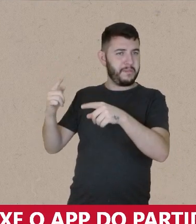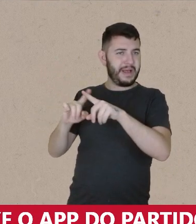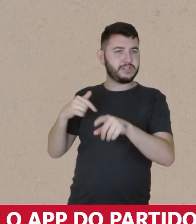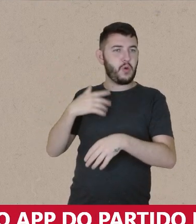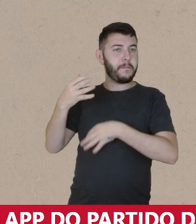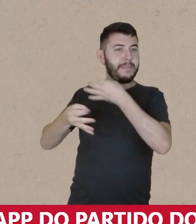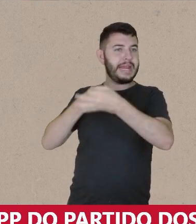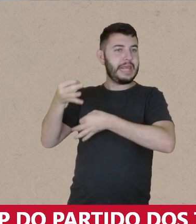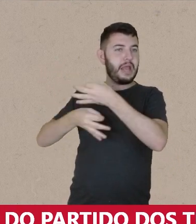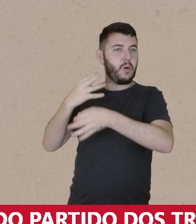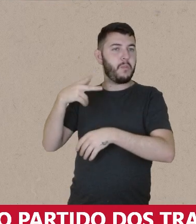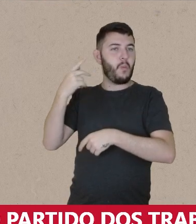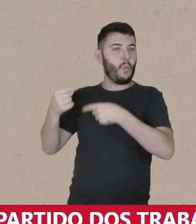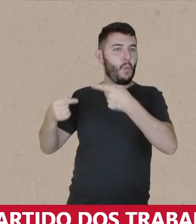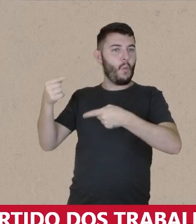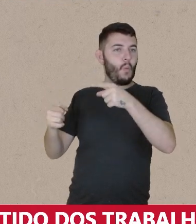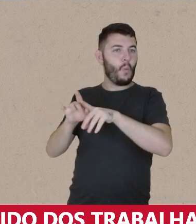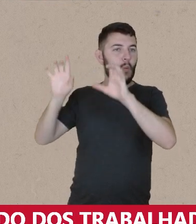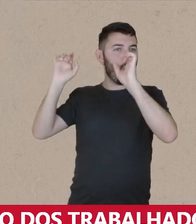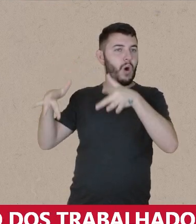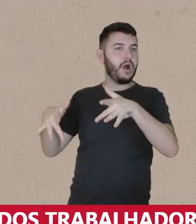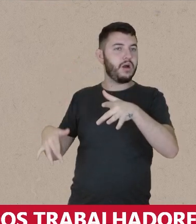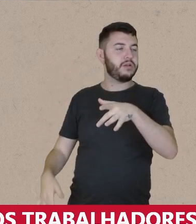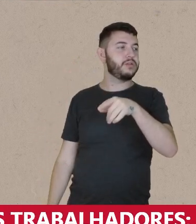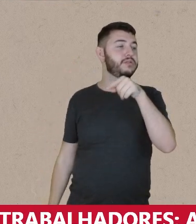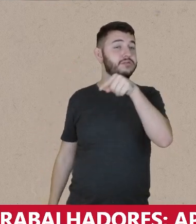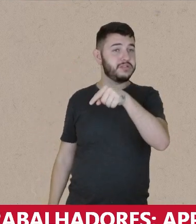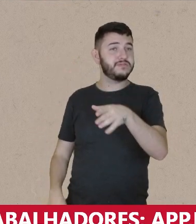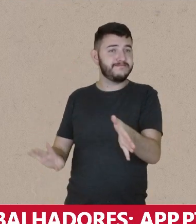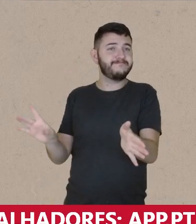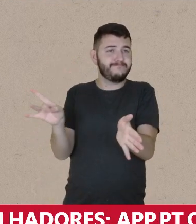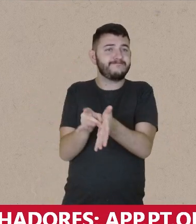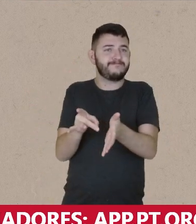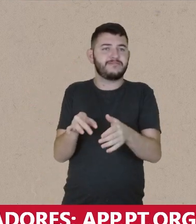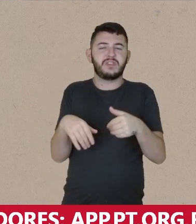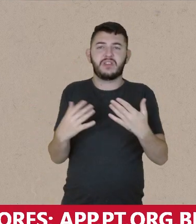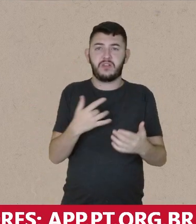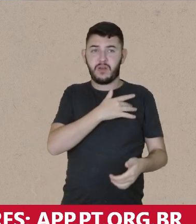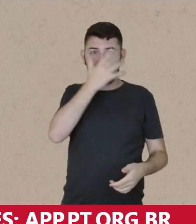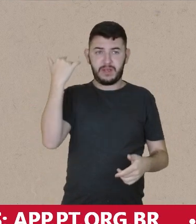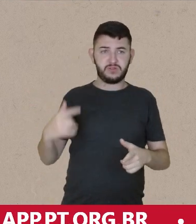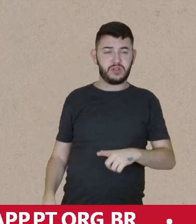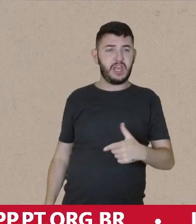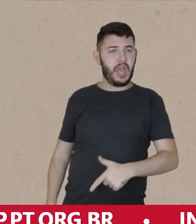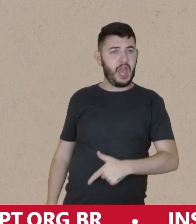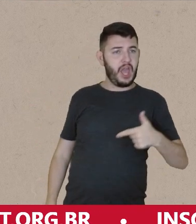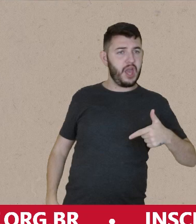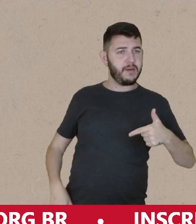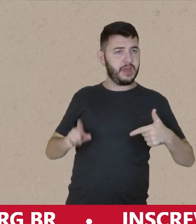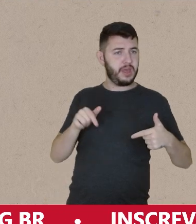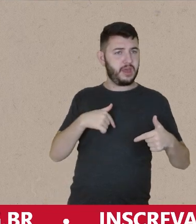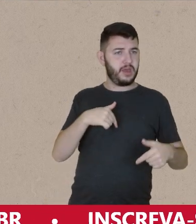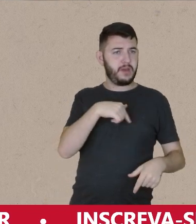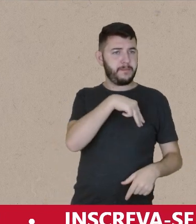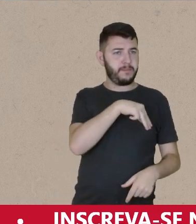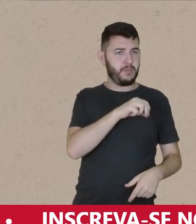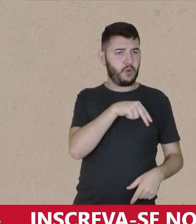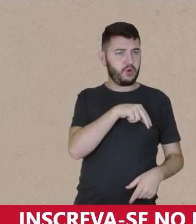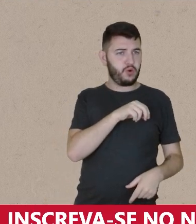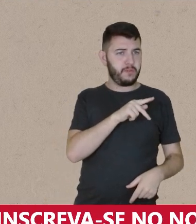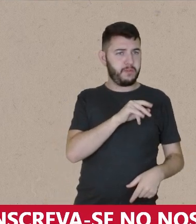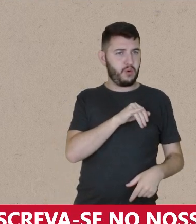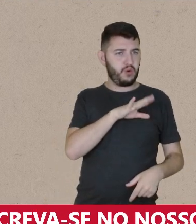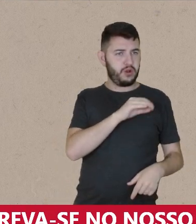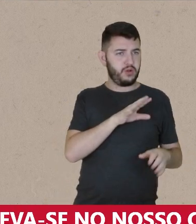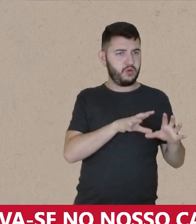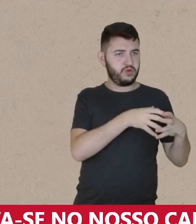política. Essa é a realidade. Quem tem armas, o monopólio de armas deveria e deve